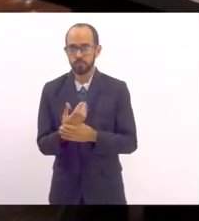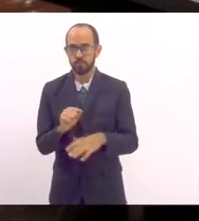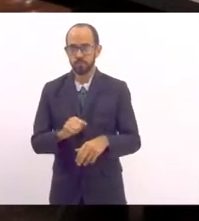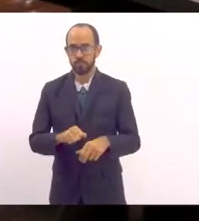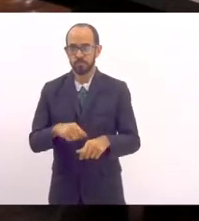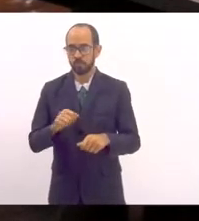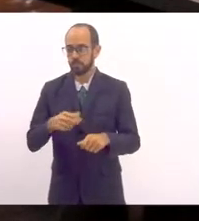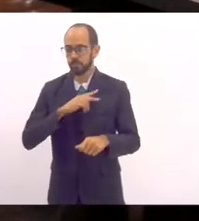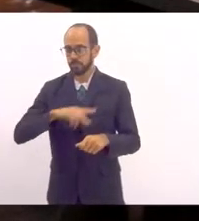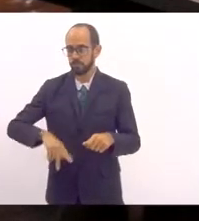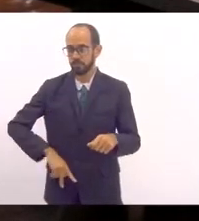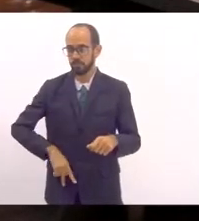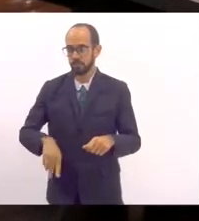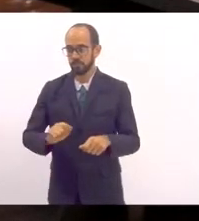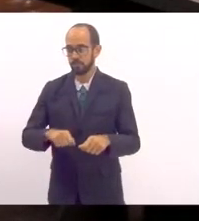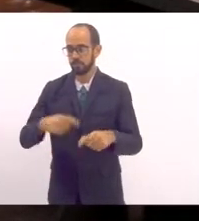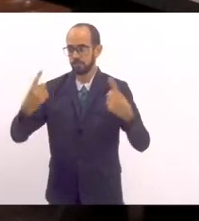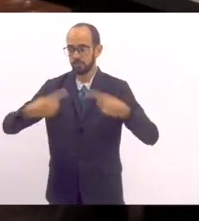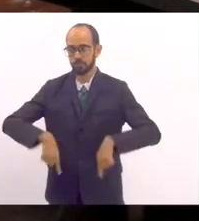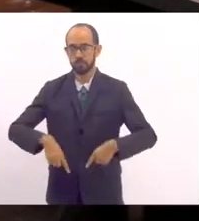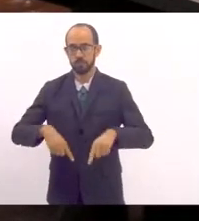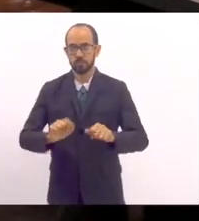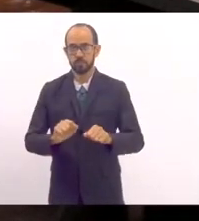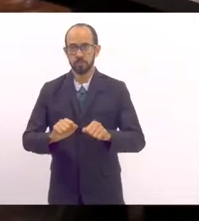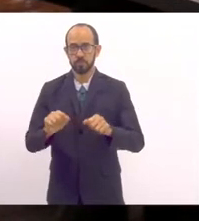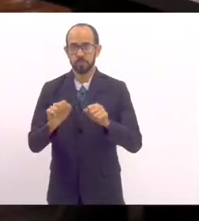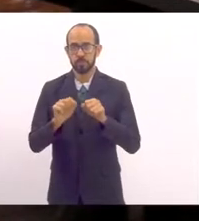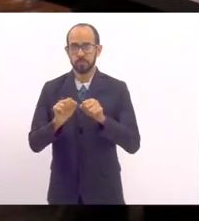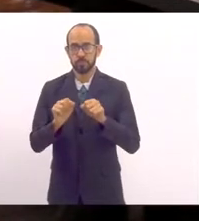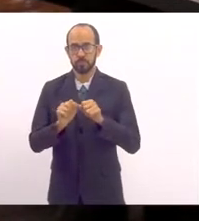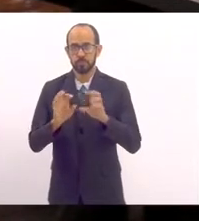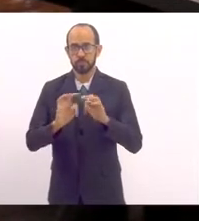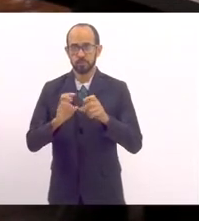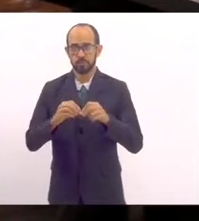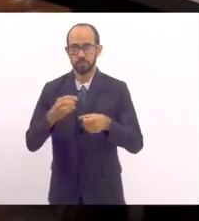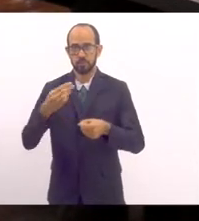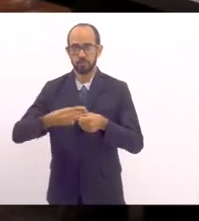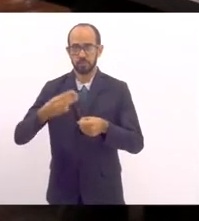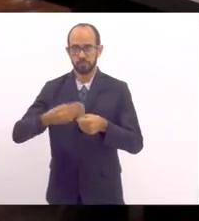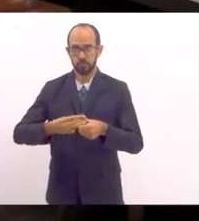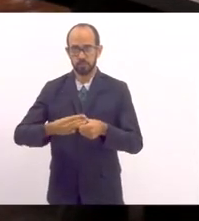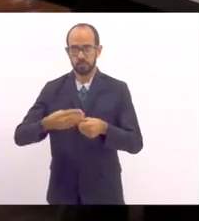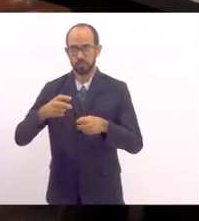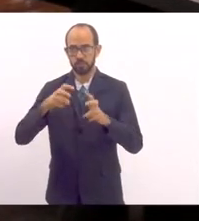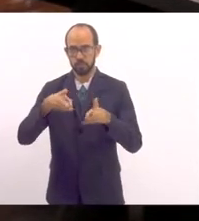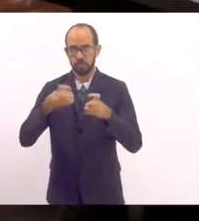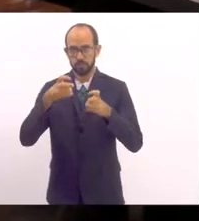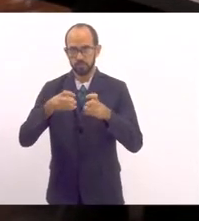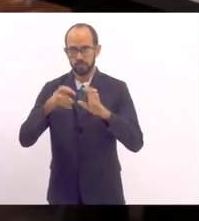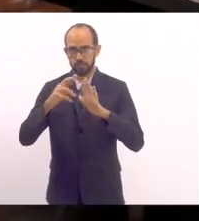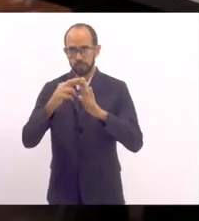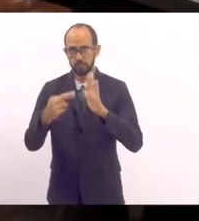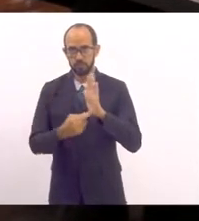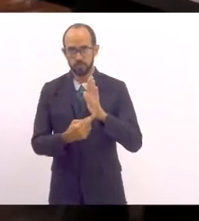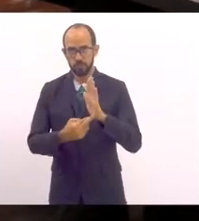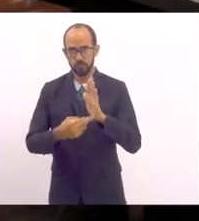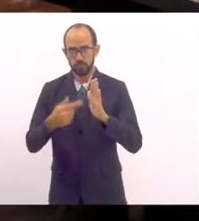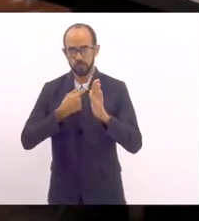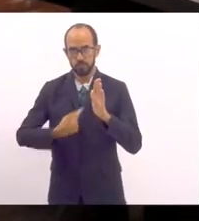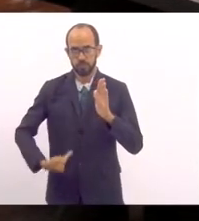presidindo, com o grande desafio de fazer com que todos os municípios atendam todos os requisitos do governo federal. E é